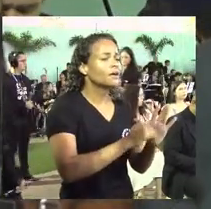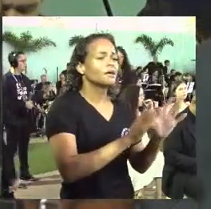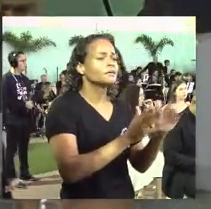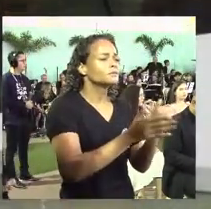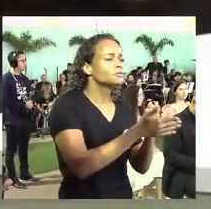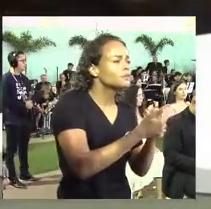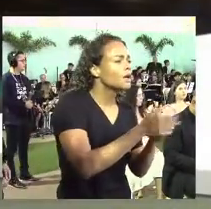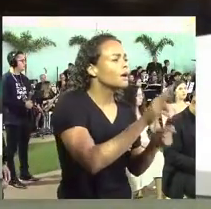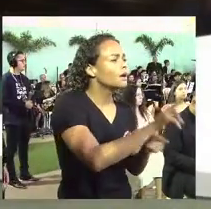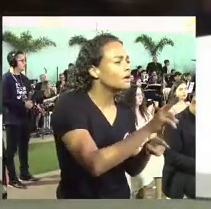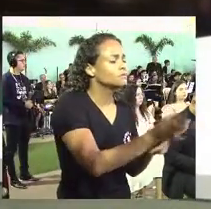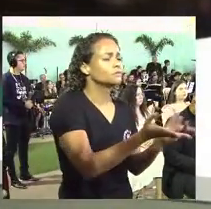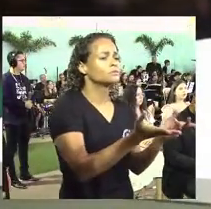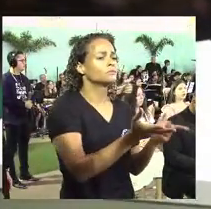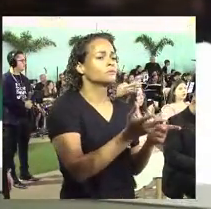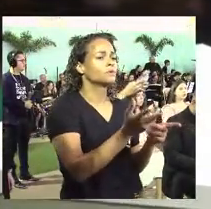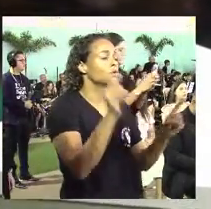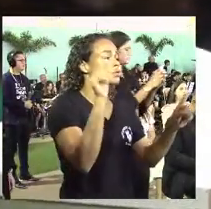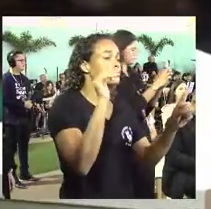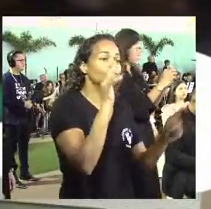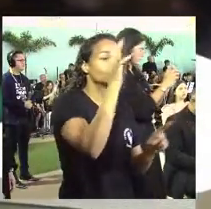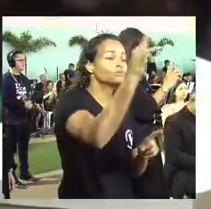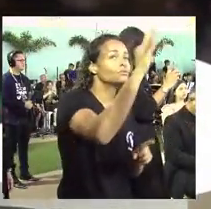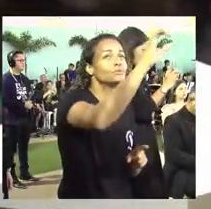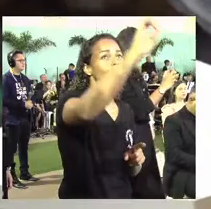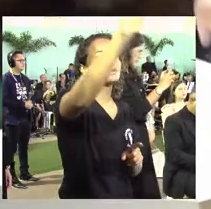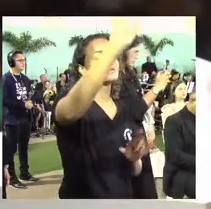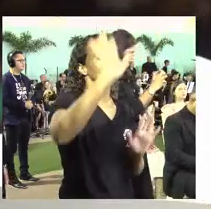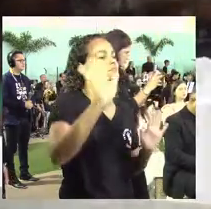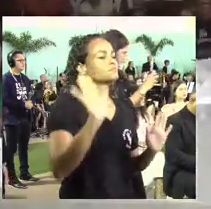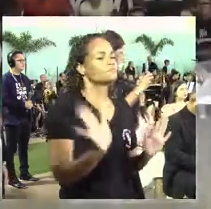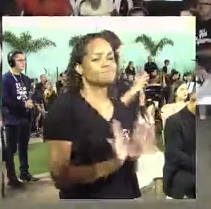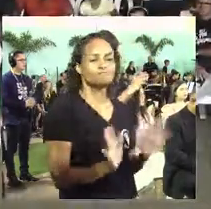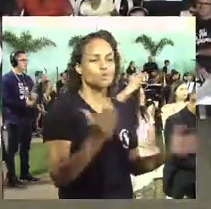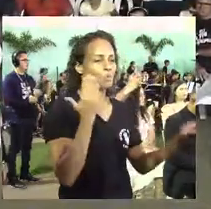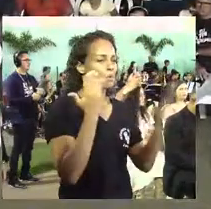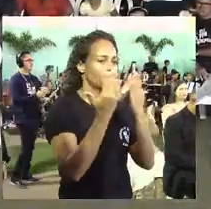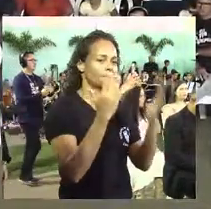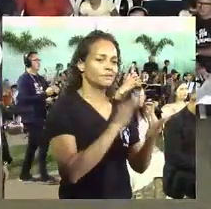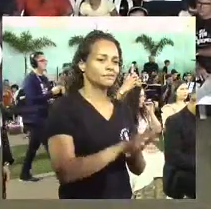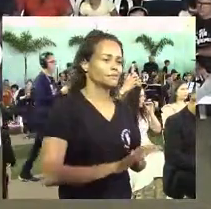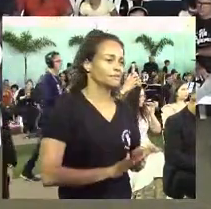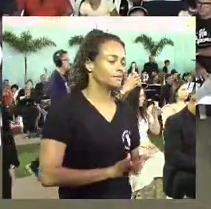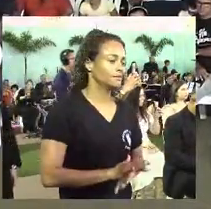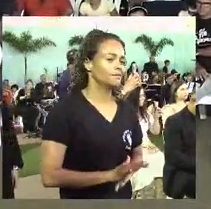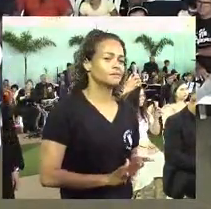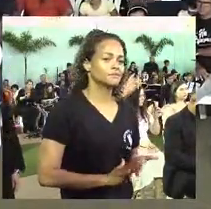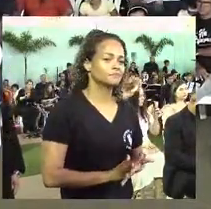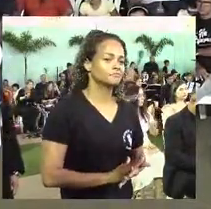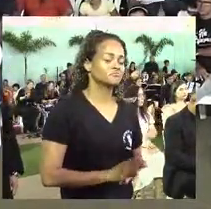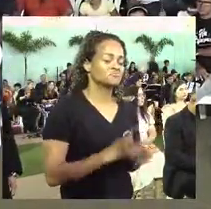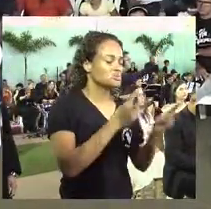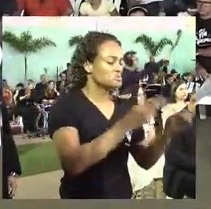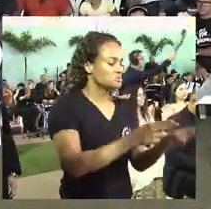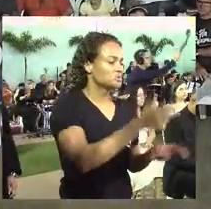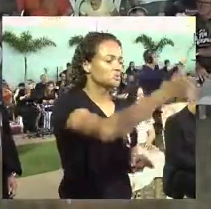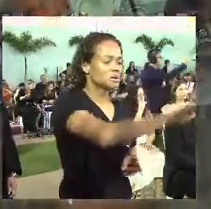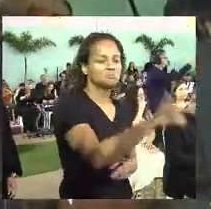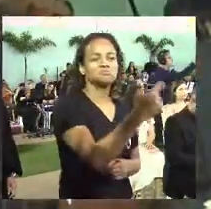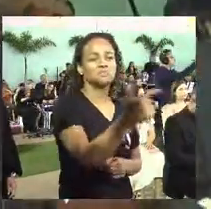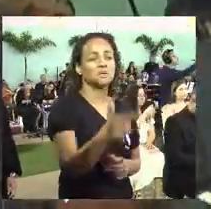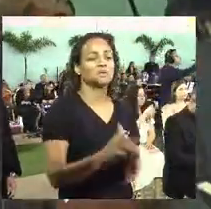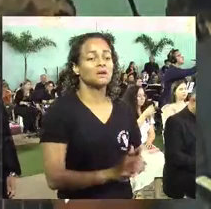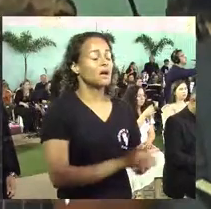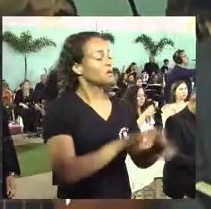que ele é a provisão que vem da parte dele é incomparável ela é incomparável não tem emprego